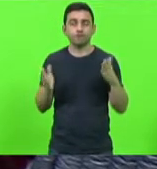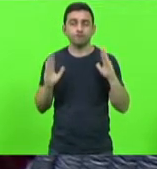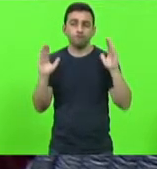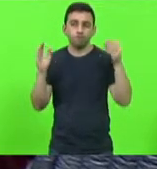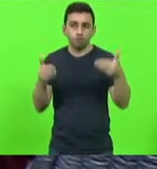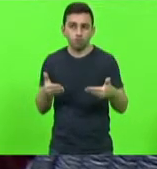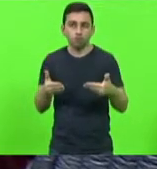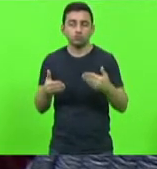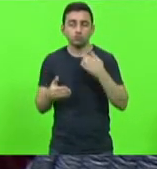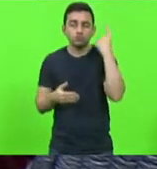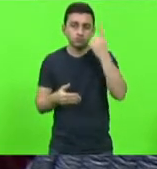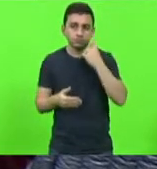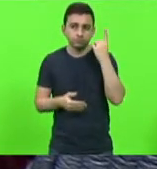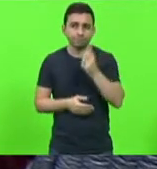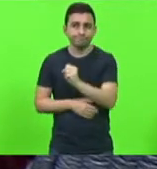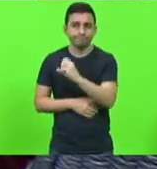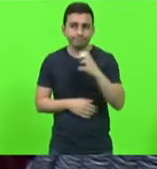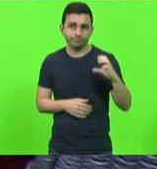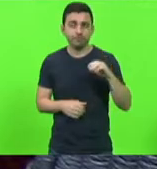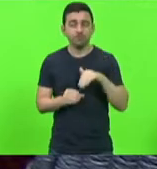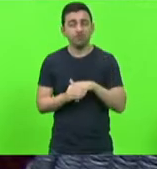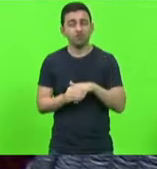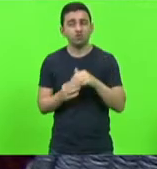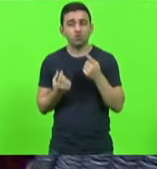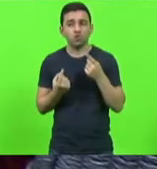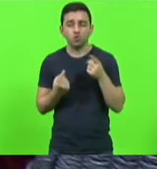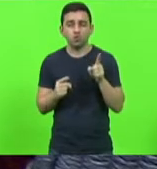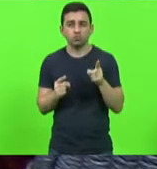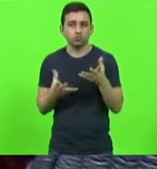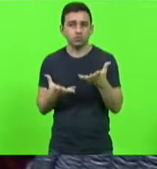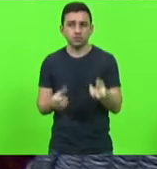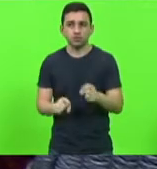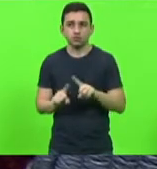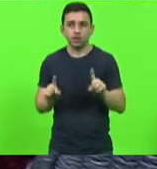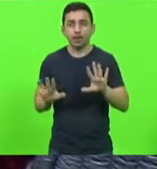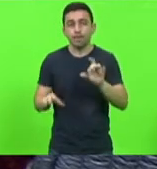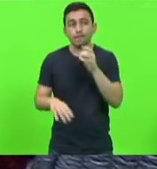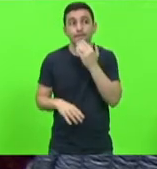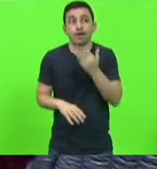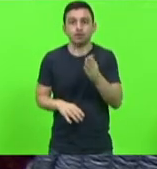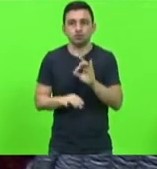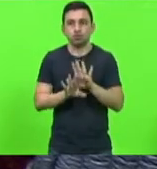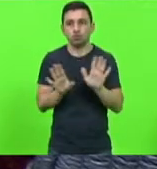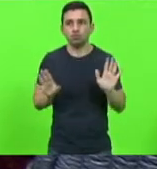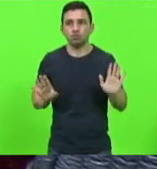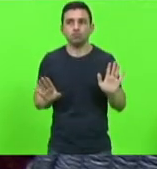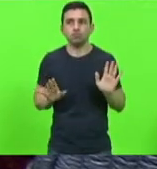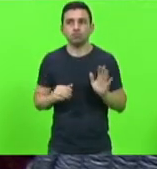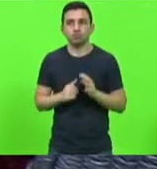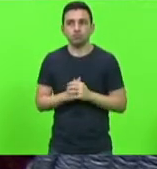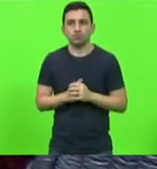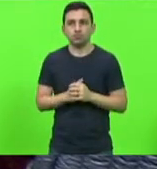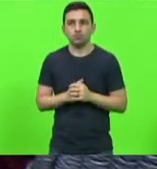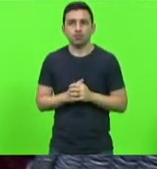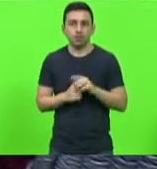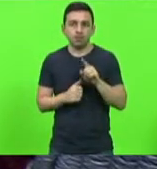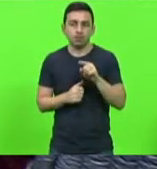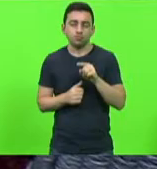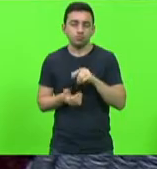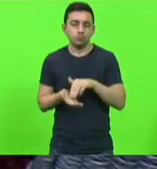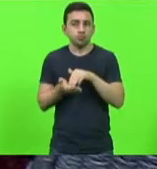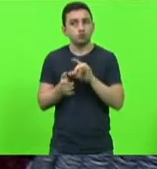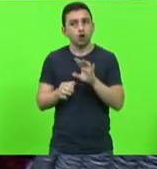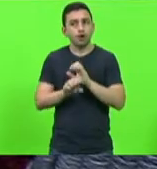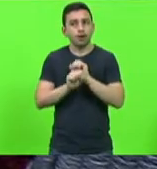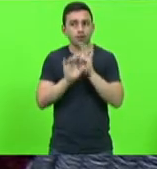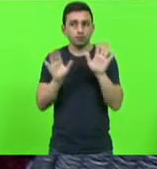Parlamentar Catarinense vote contra. Ela apela, ela pede, ela não rejeita, ela apela. É uma moção nesse sentido, apenas para